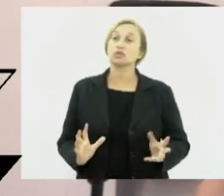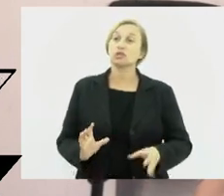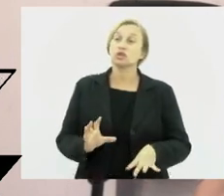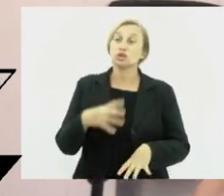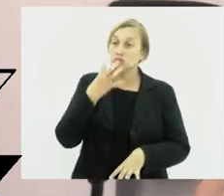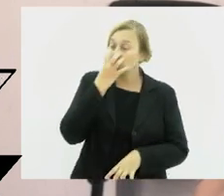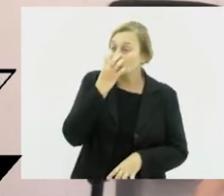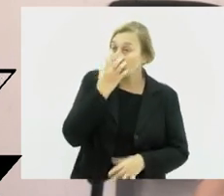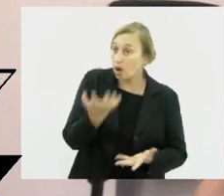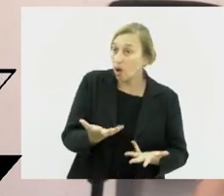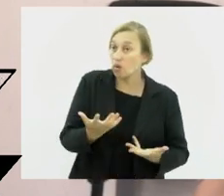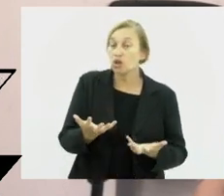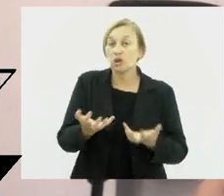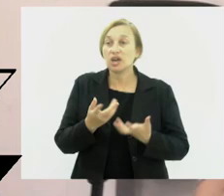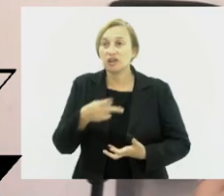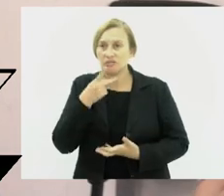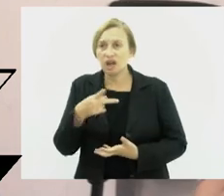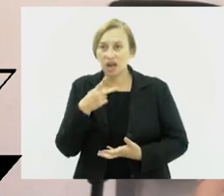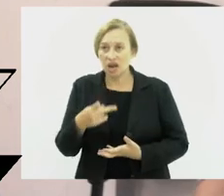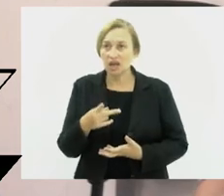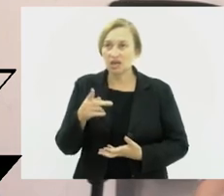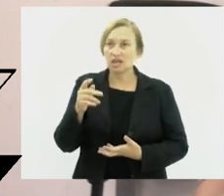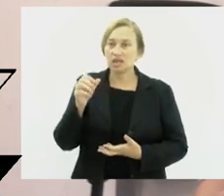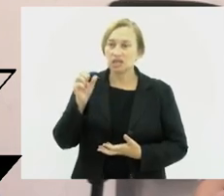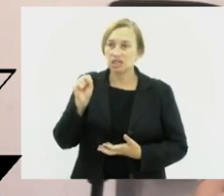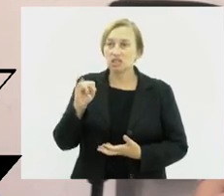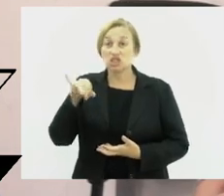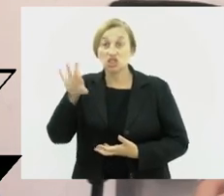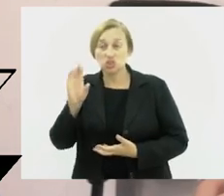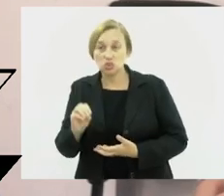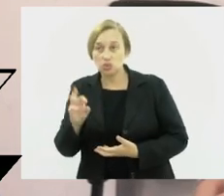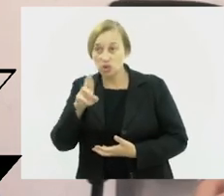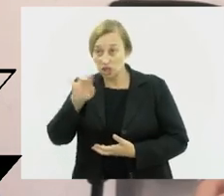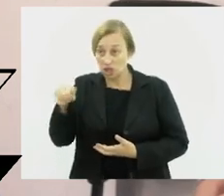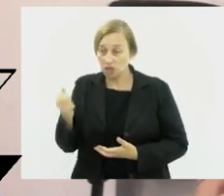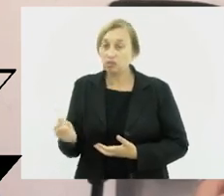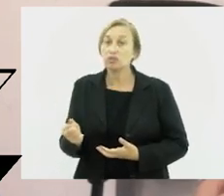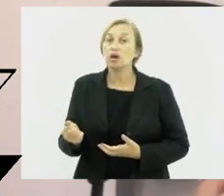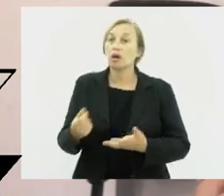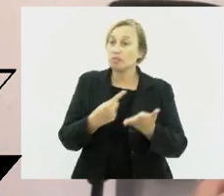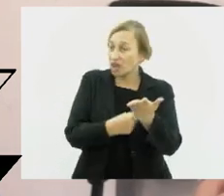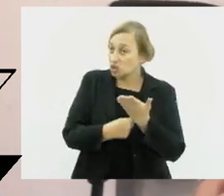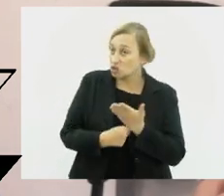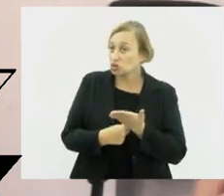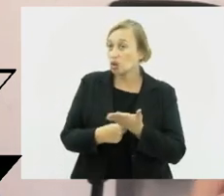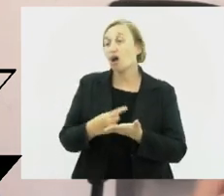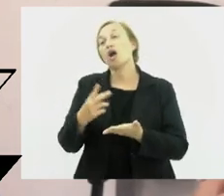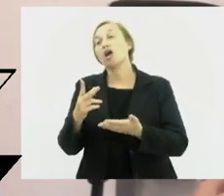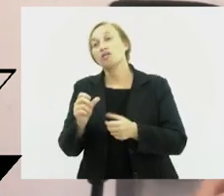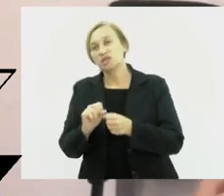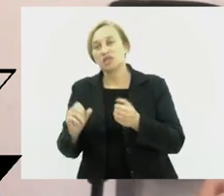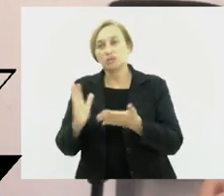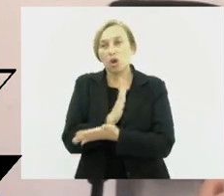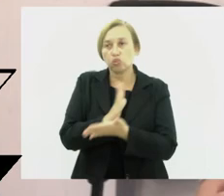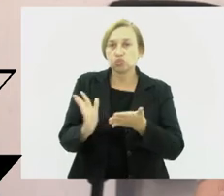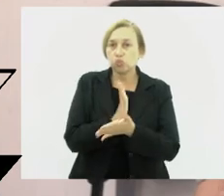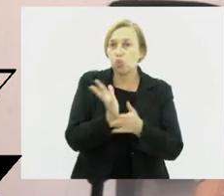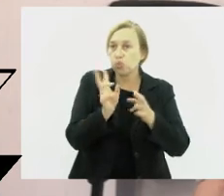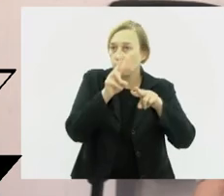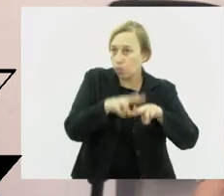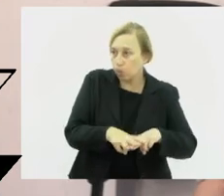E eu quero dizer o seguinte, a Sino Rio me ajudou na Fazenda Modelo, porque a gente fez algumas apreensões, deu um jeito lá